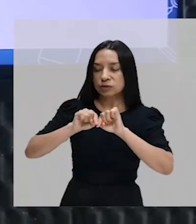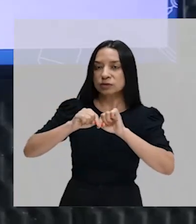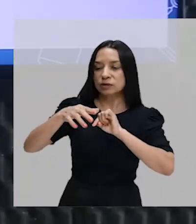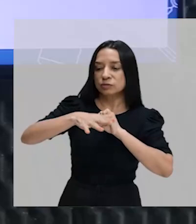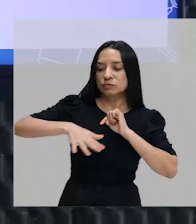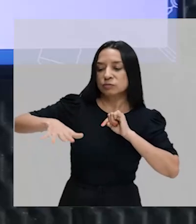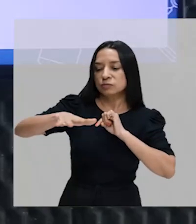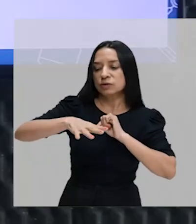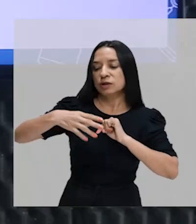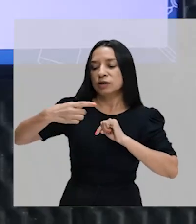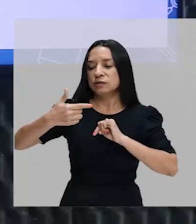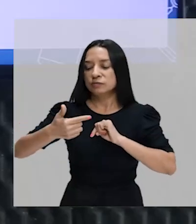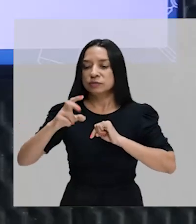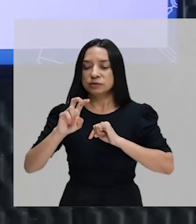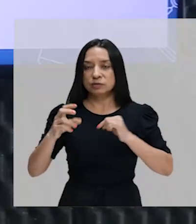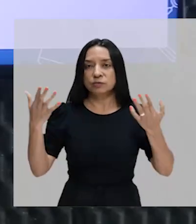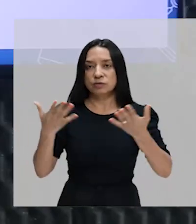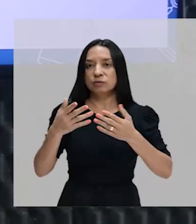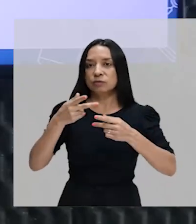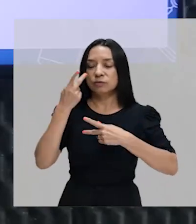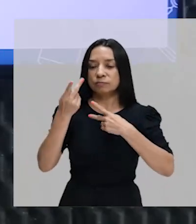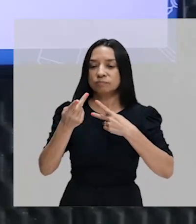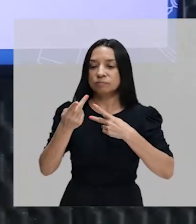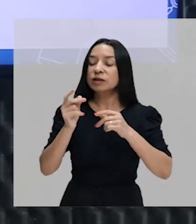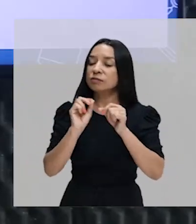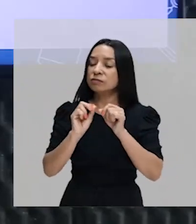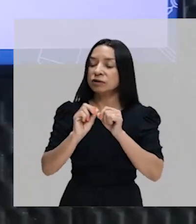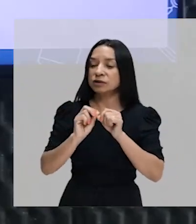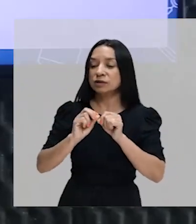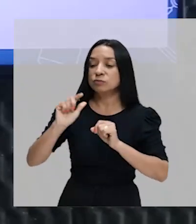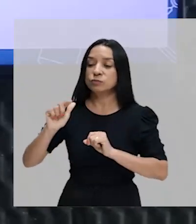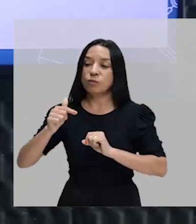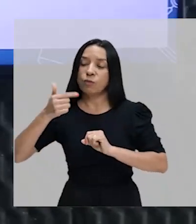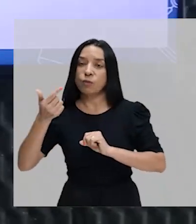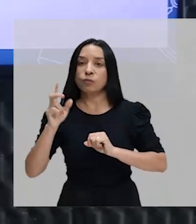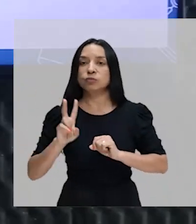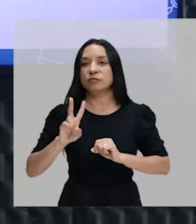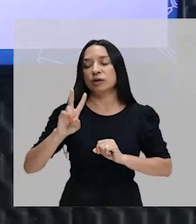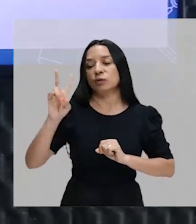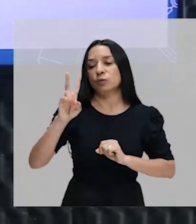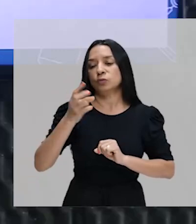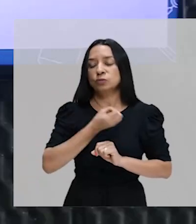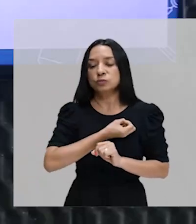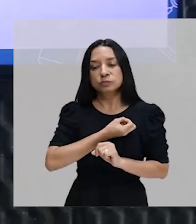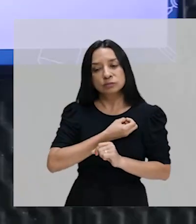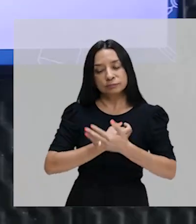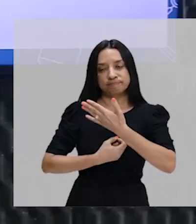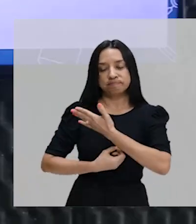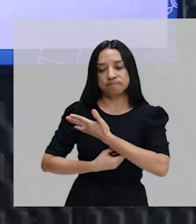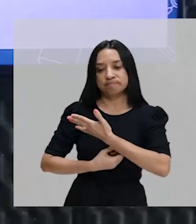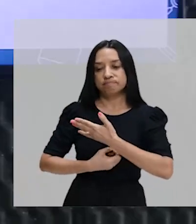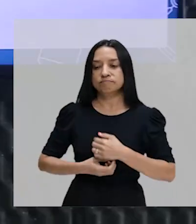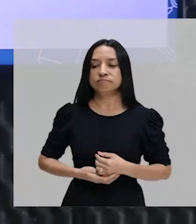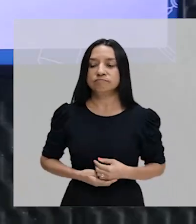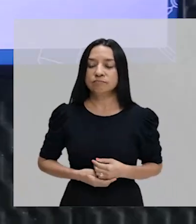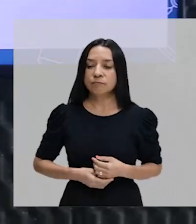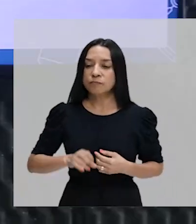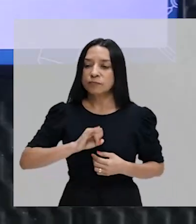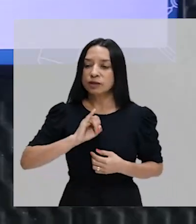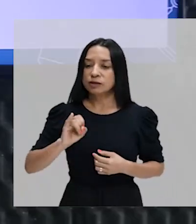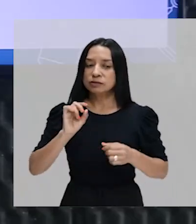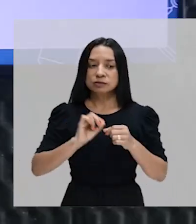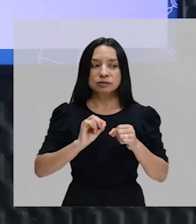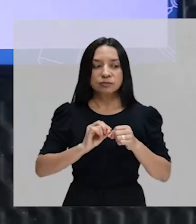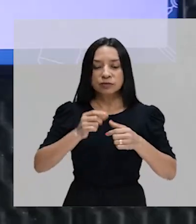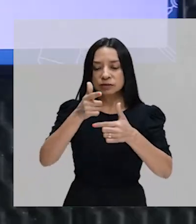25, só que agora nós faremos divisão por outros valores. No caso aqui, ó, se porventura eu faço